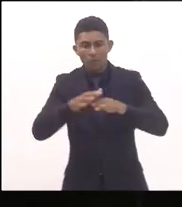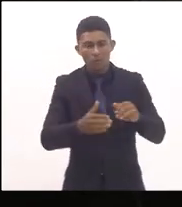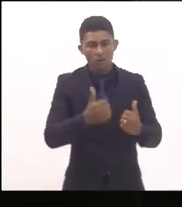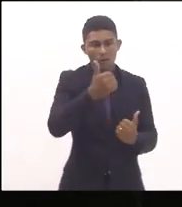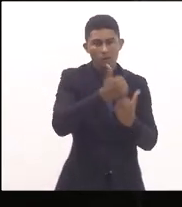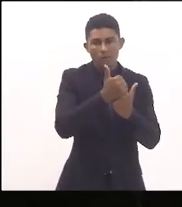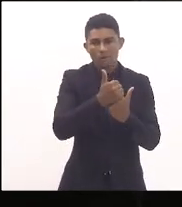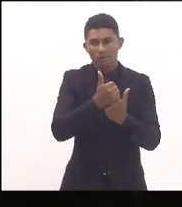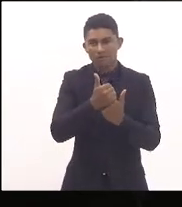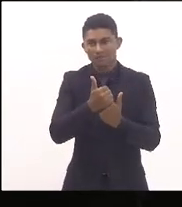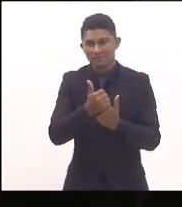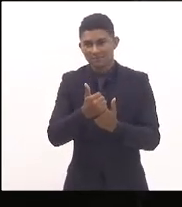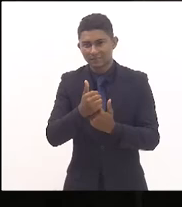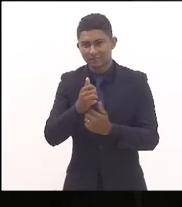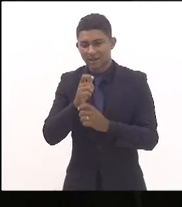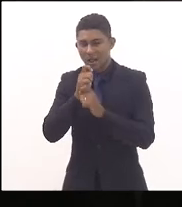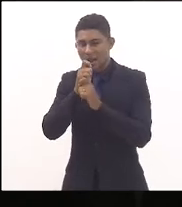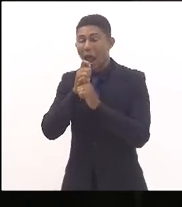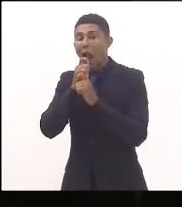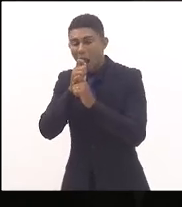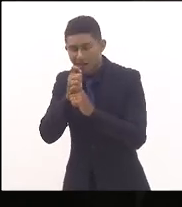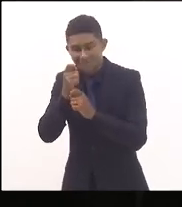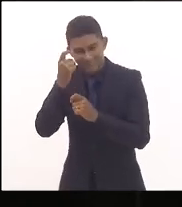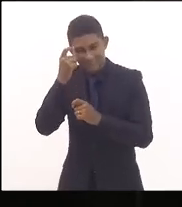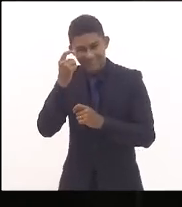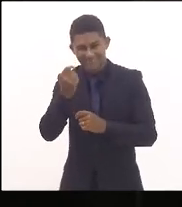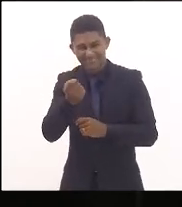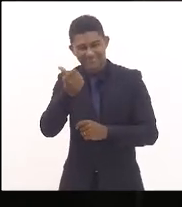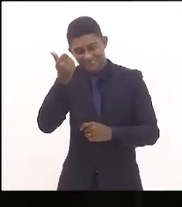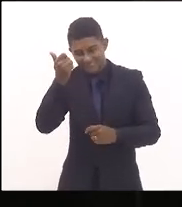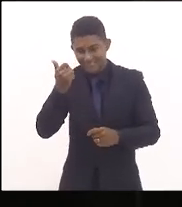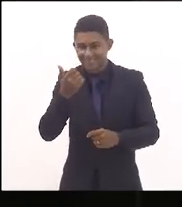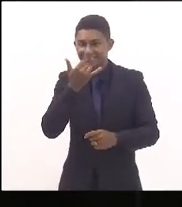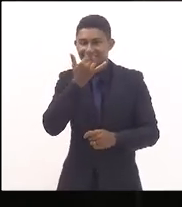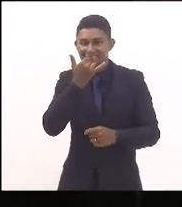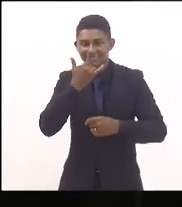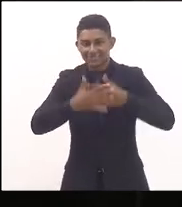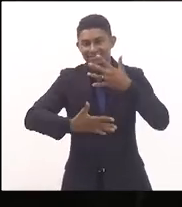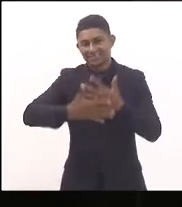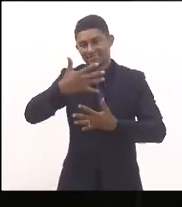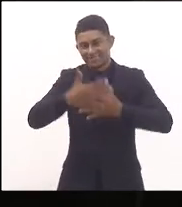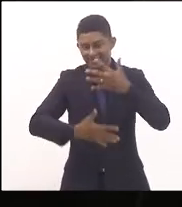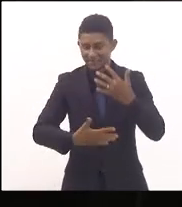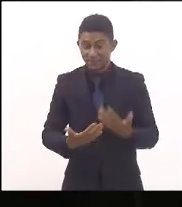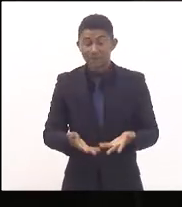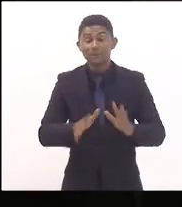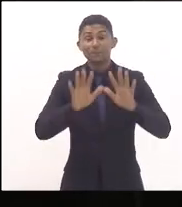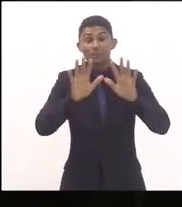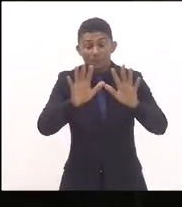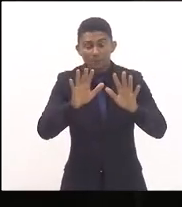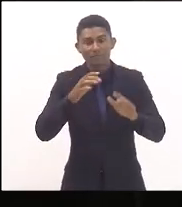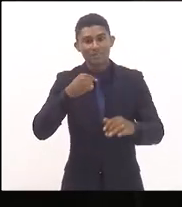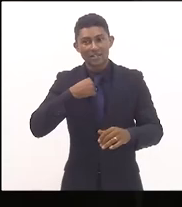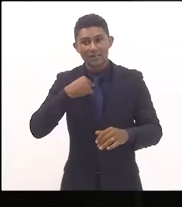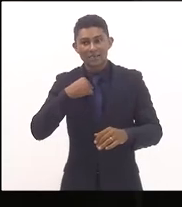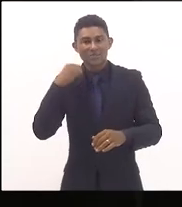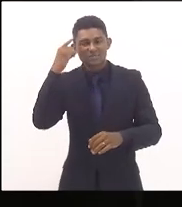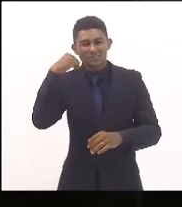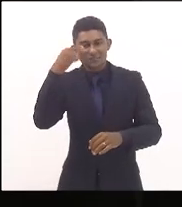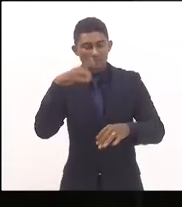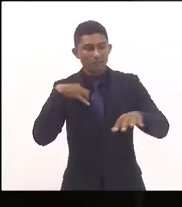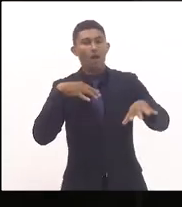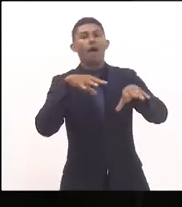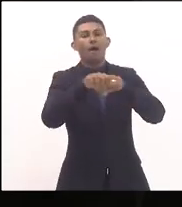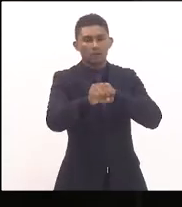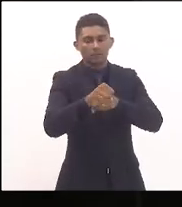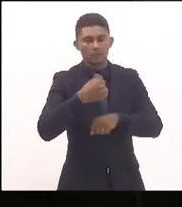eu engoli esse microfone daqui a pouco mas tudo bem então Deputado quando eu me formei em Direito Eu me formei os